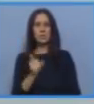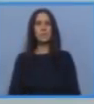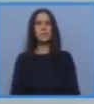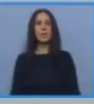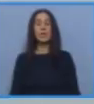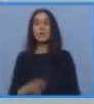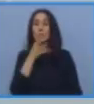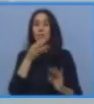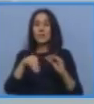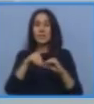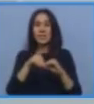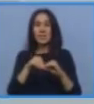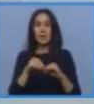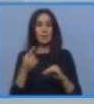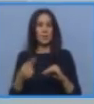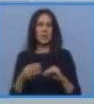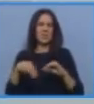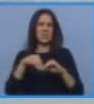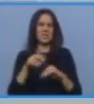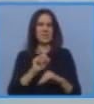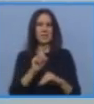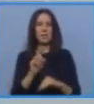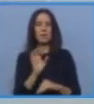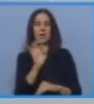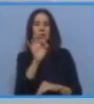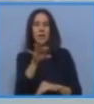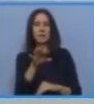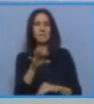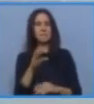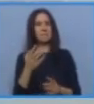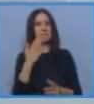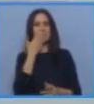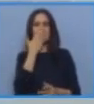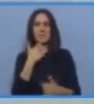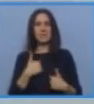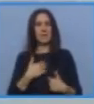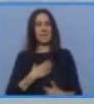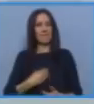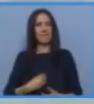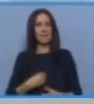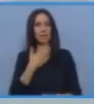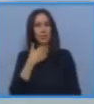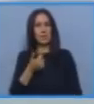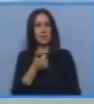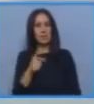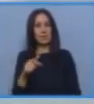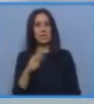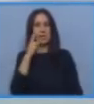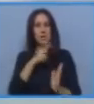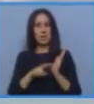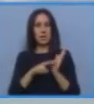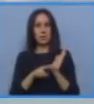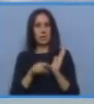nada, evidentemente, mas é uma referência que me parece, que eu gosto, que é bonita. É que nesta leitura